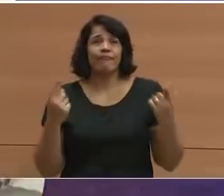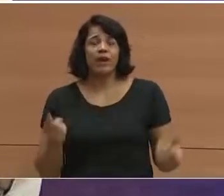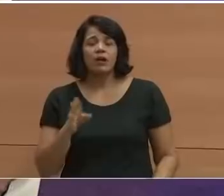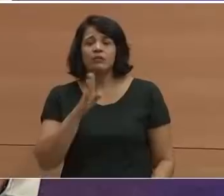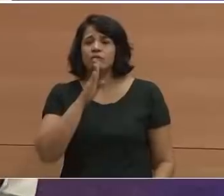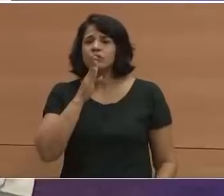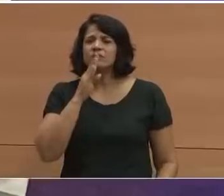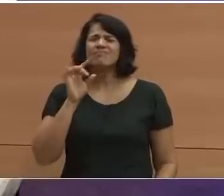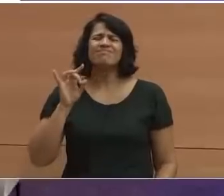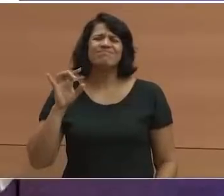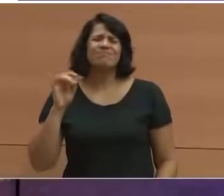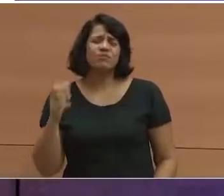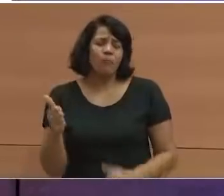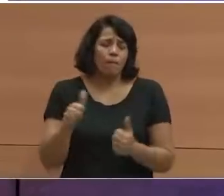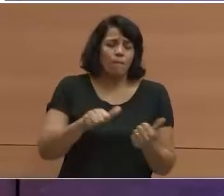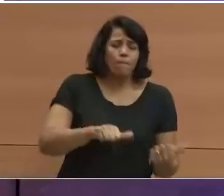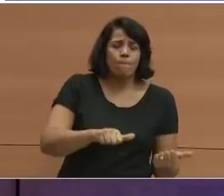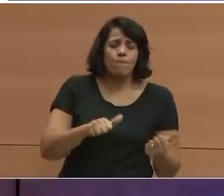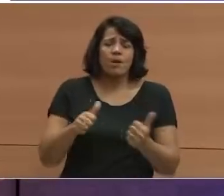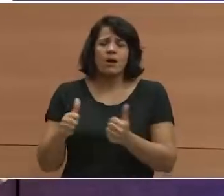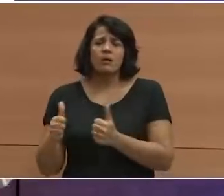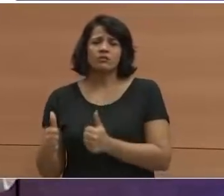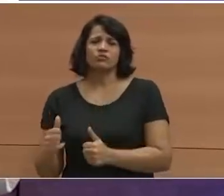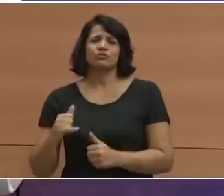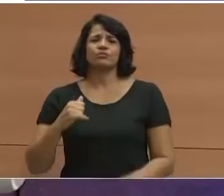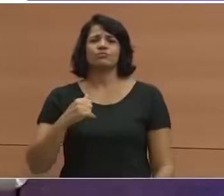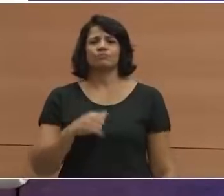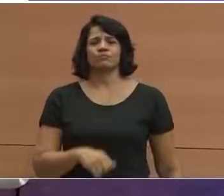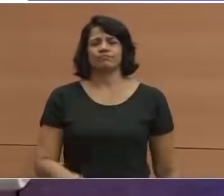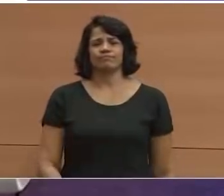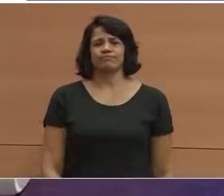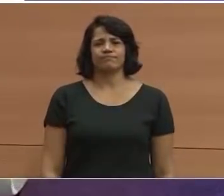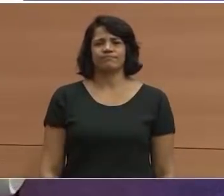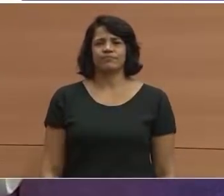de João. Havia uma carência,